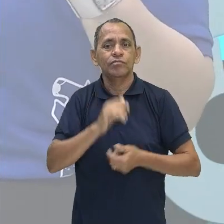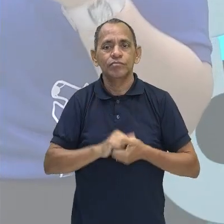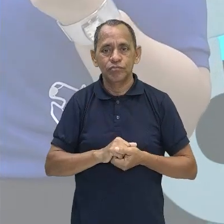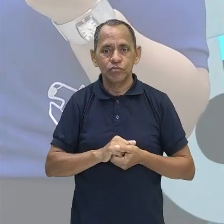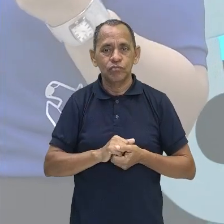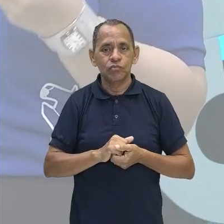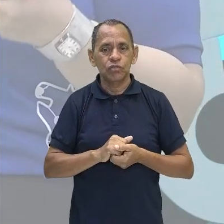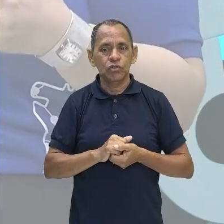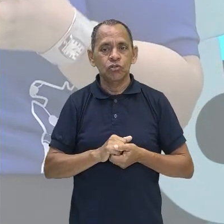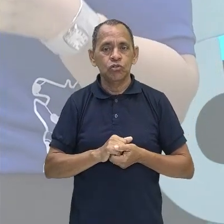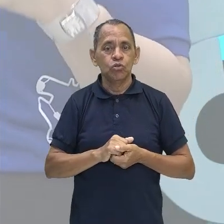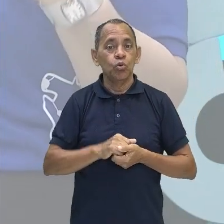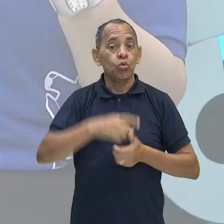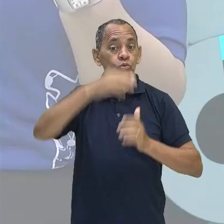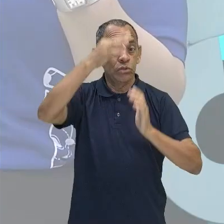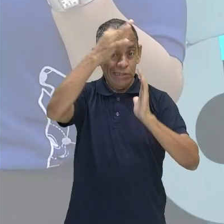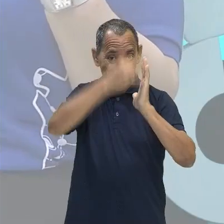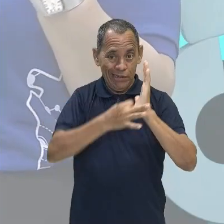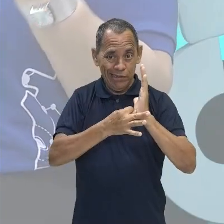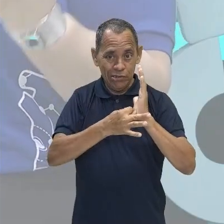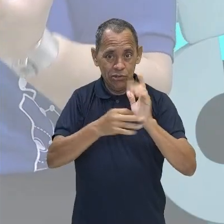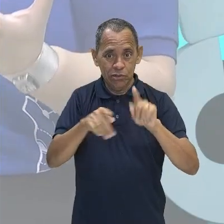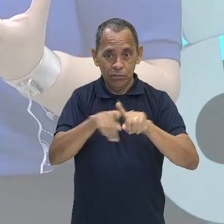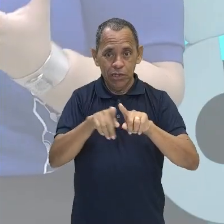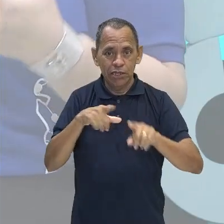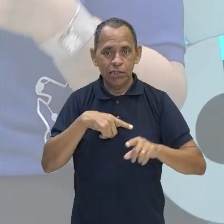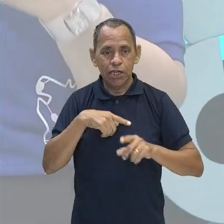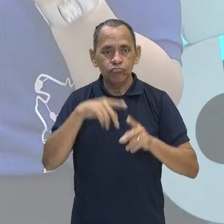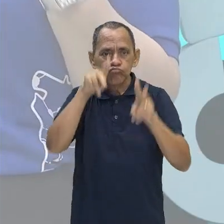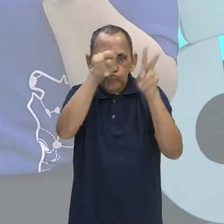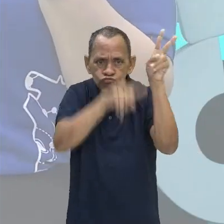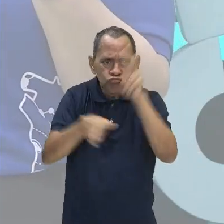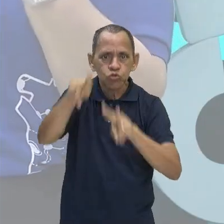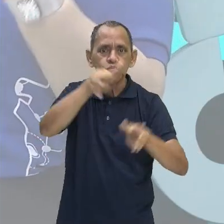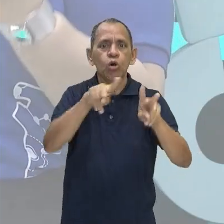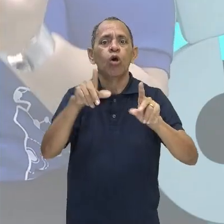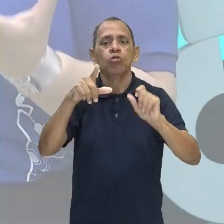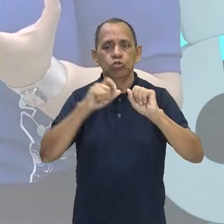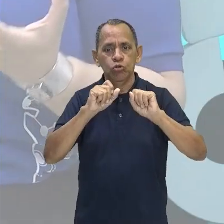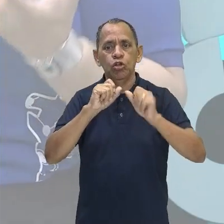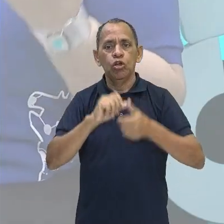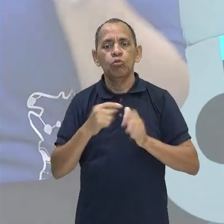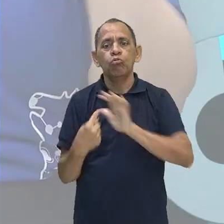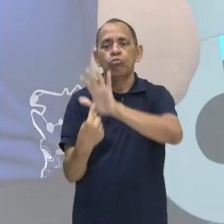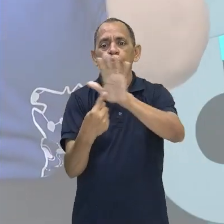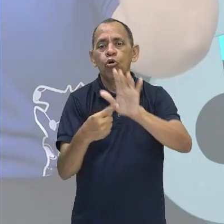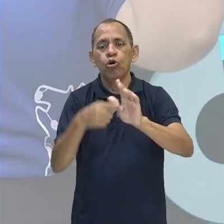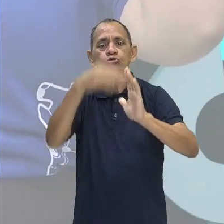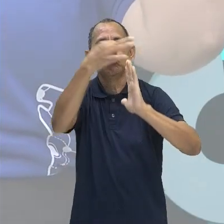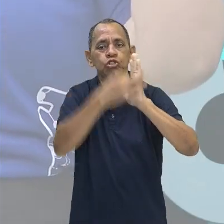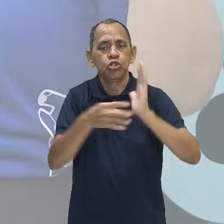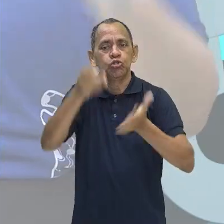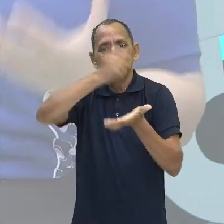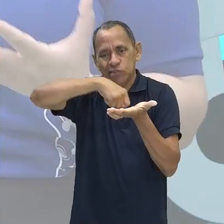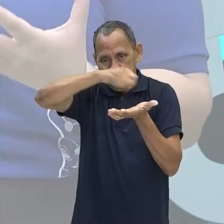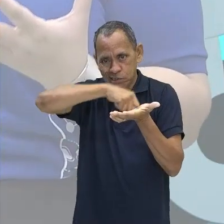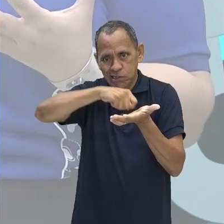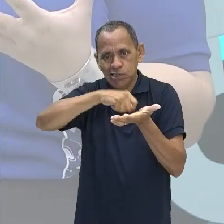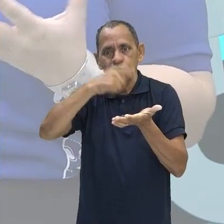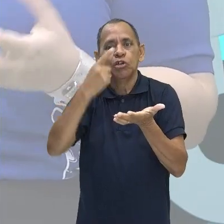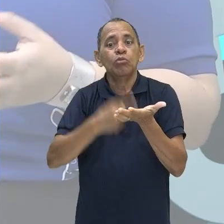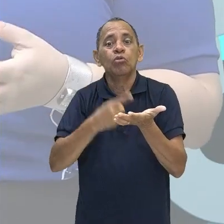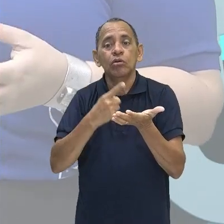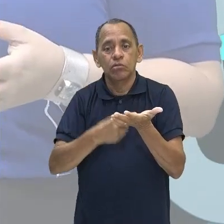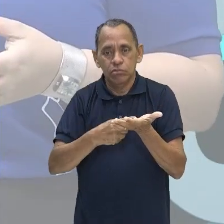que vai ter essa forma que é visual, que traz o texto escrito, portanto ele é um texto